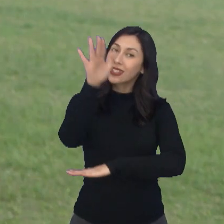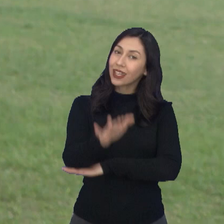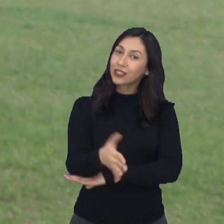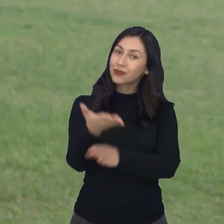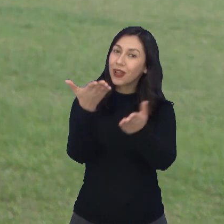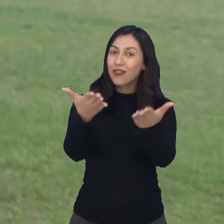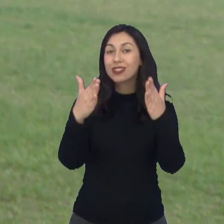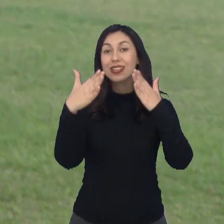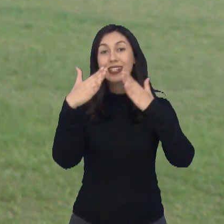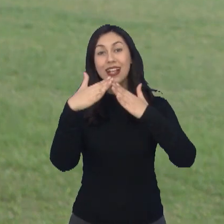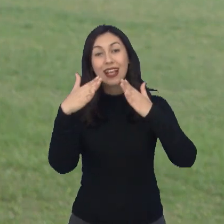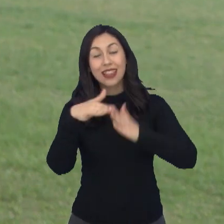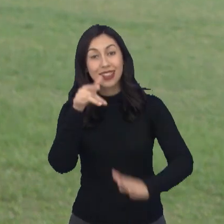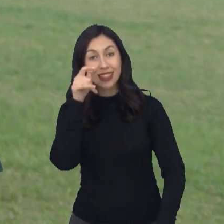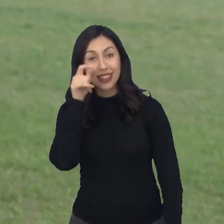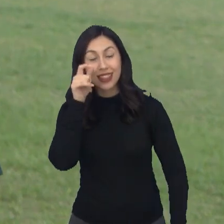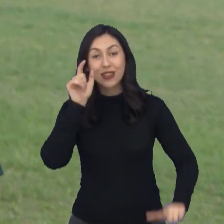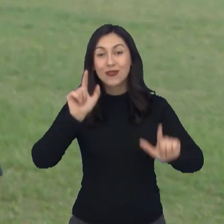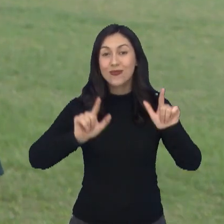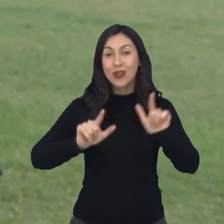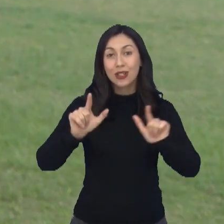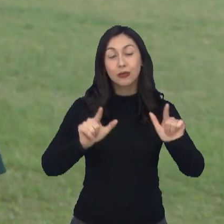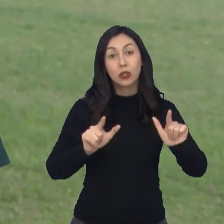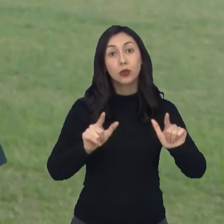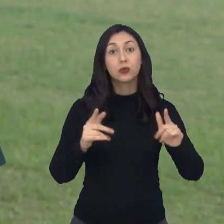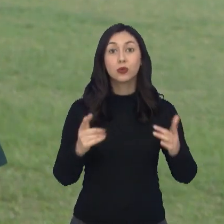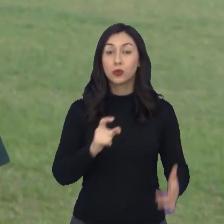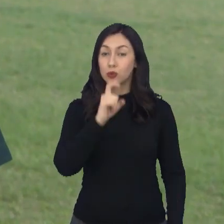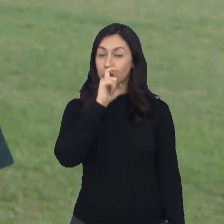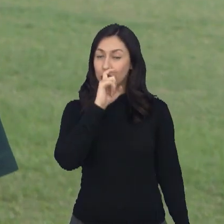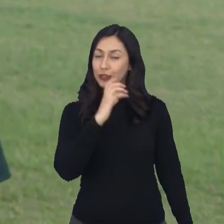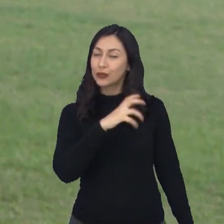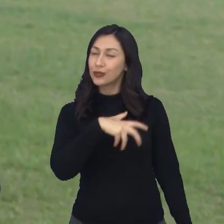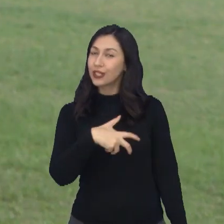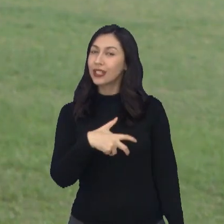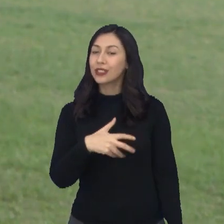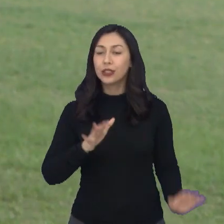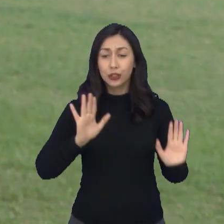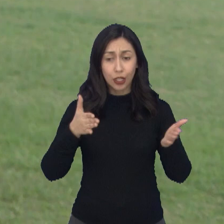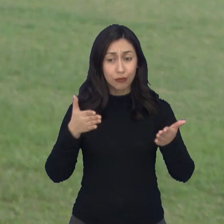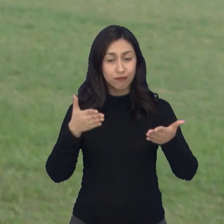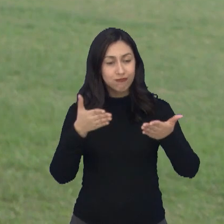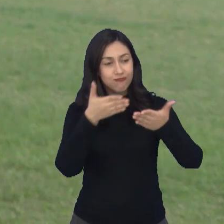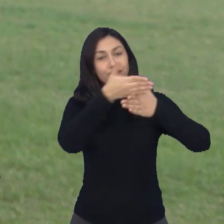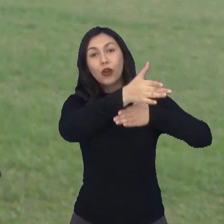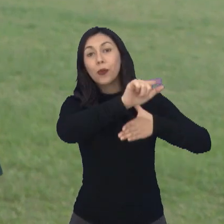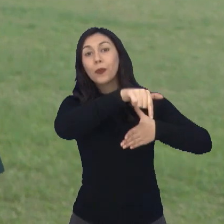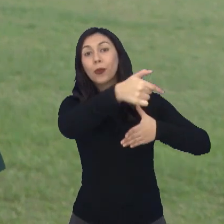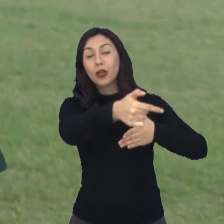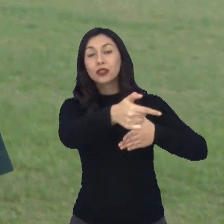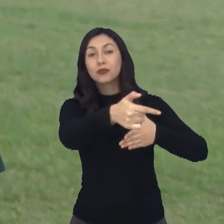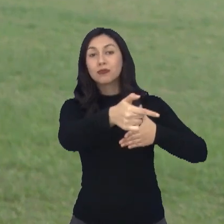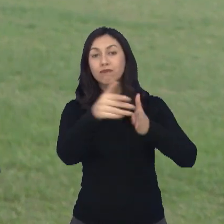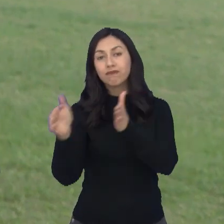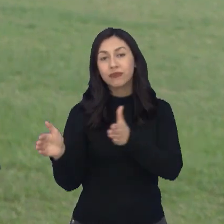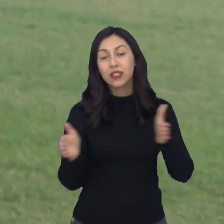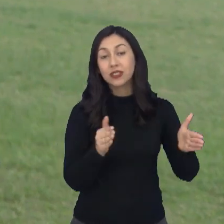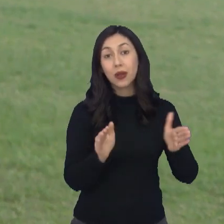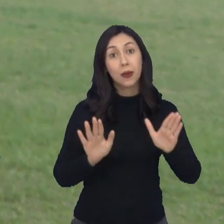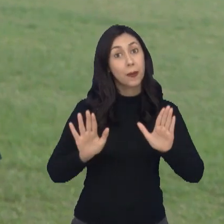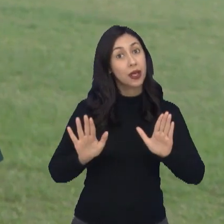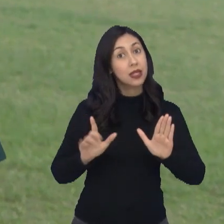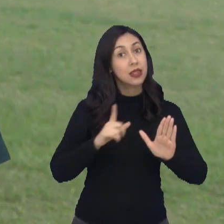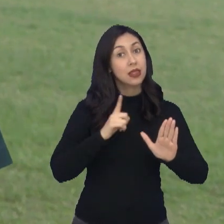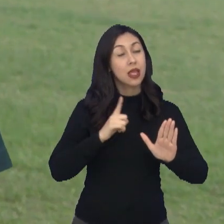em casa acompanhando o Hora do Esporte. O São José, como você já sabe, já está classificado para a próxima fase da Copa Paulista, mas ainda tem um jogo